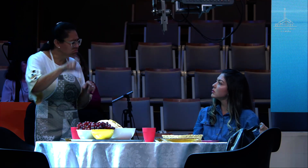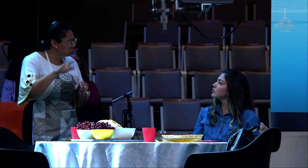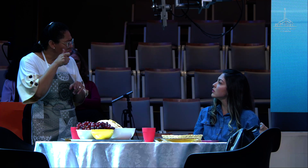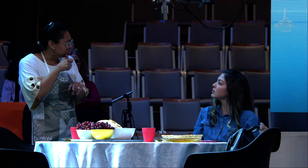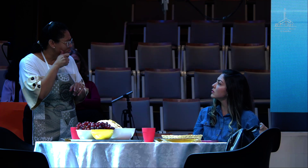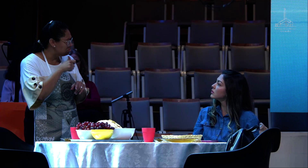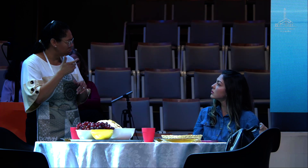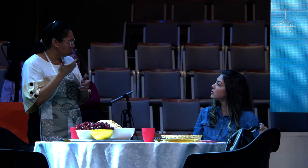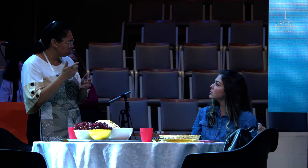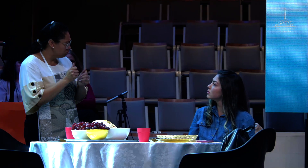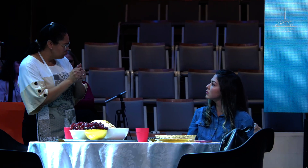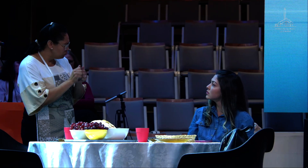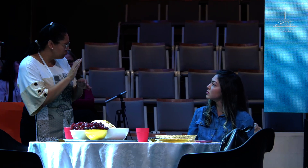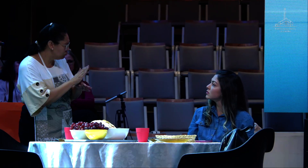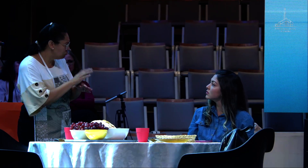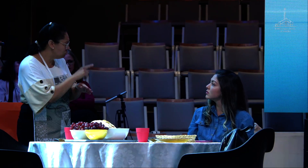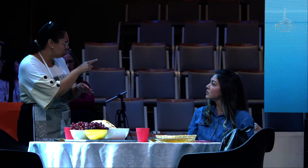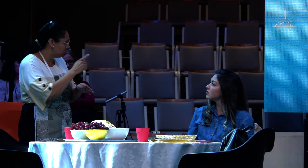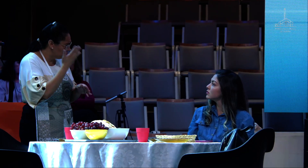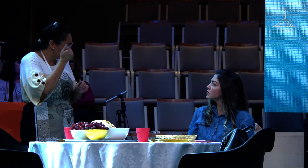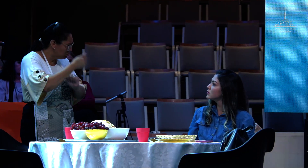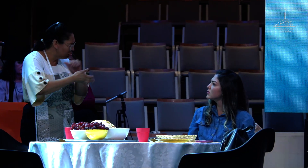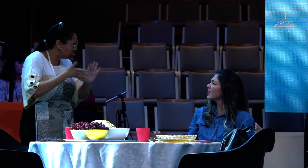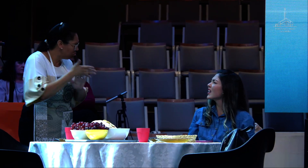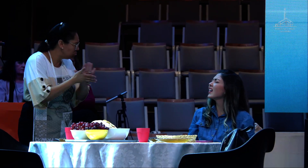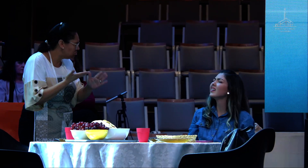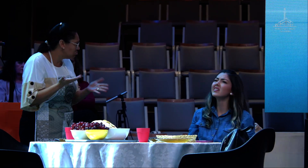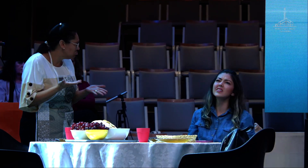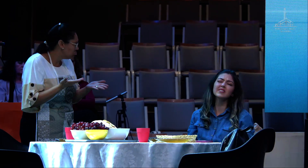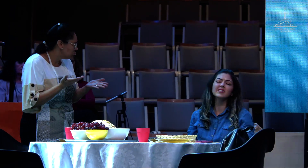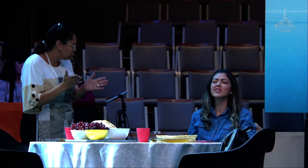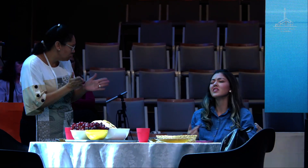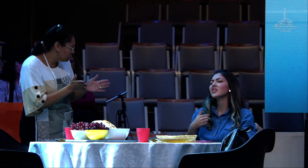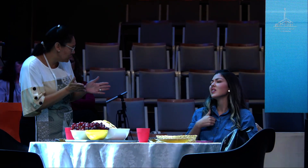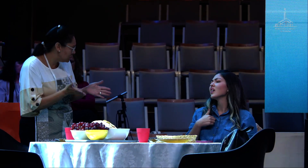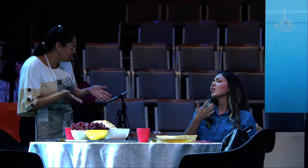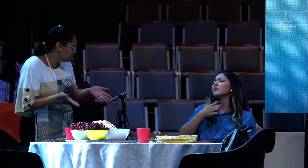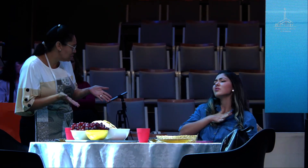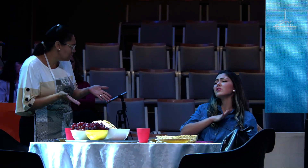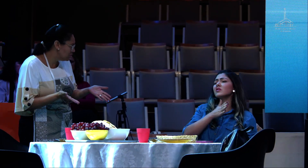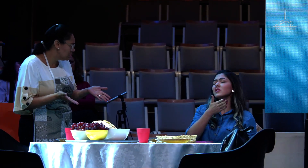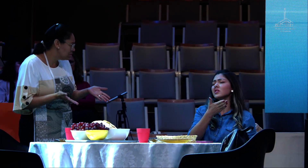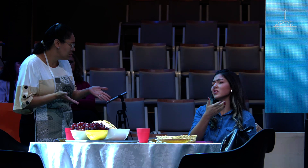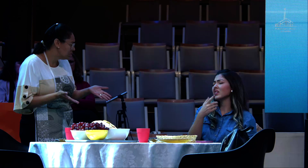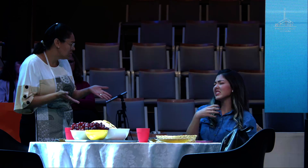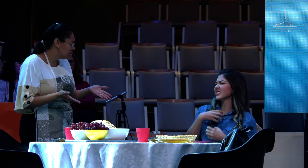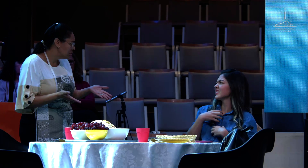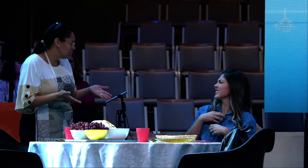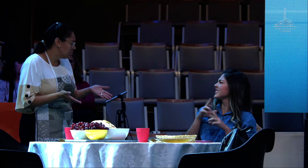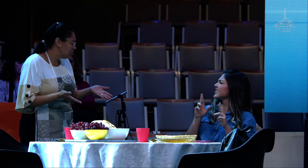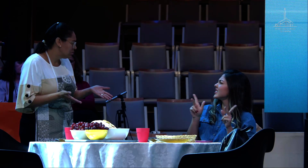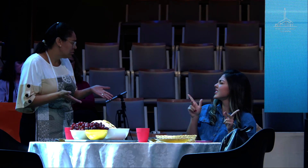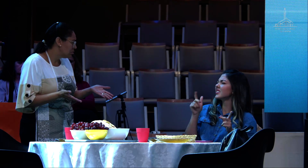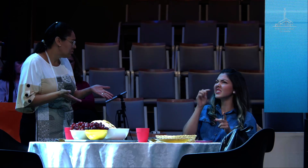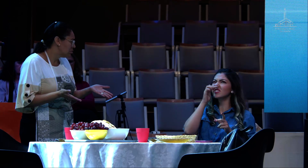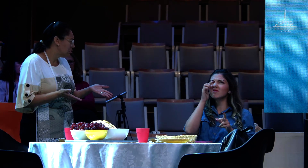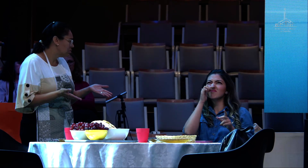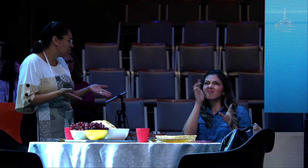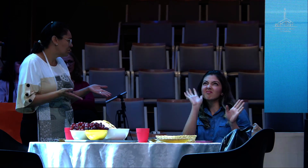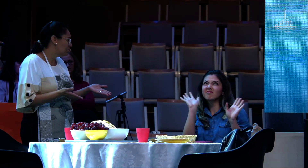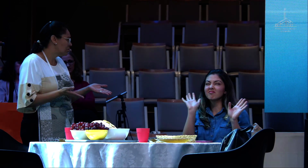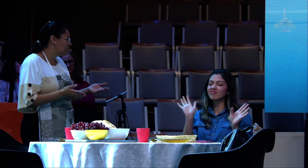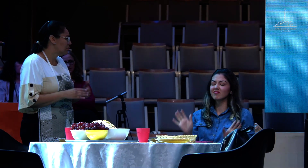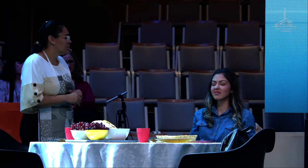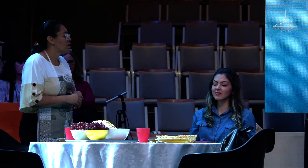Mas... e aquela moça lá que sabe Libras e sempre te ajuda? Ah, mãe, eu não gosto muito dela. Ela tem um jeito